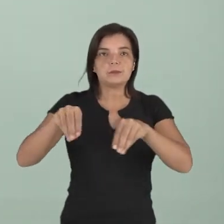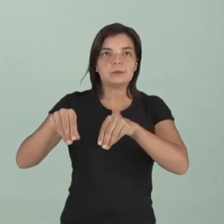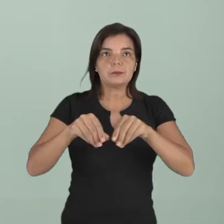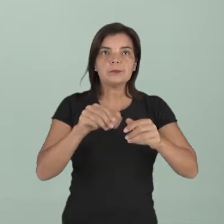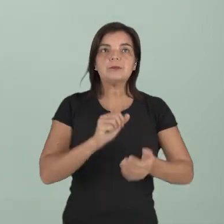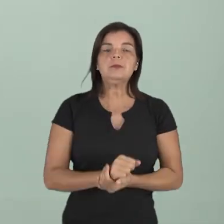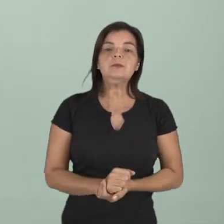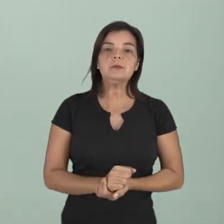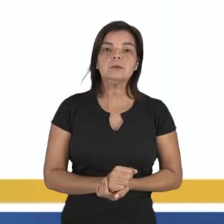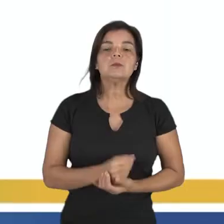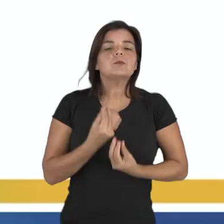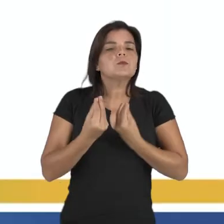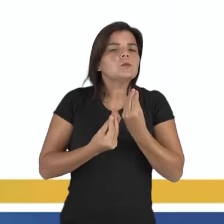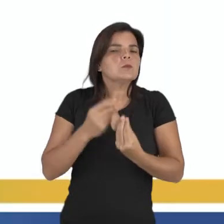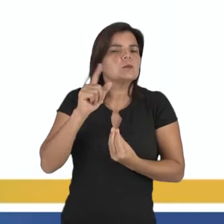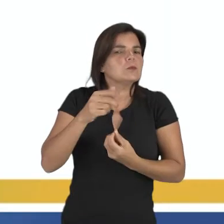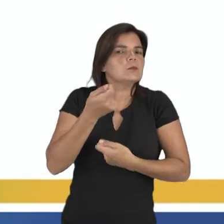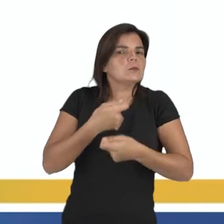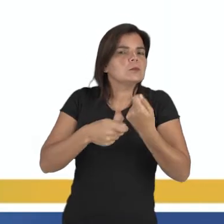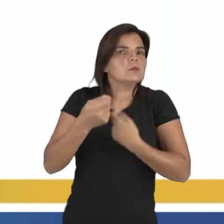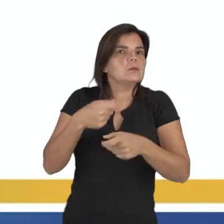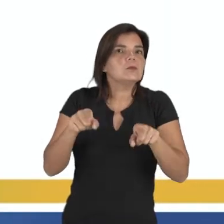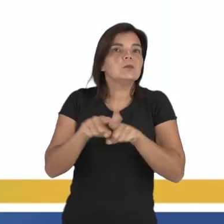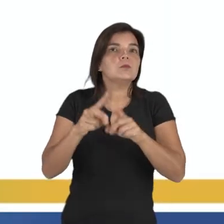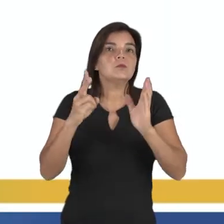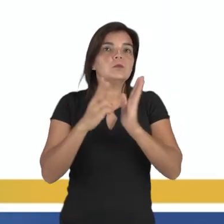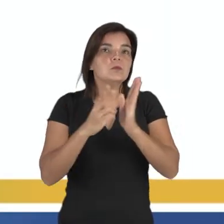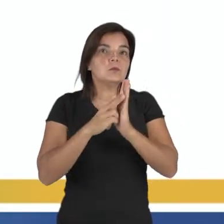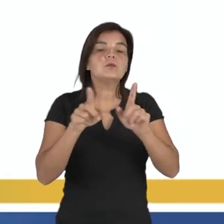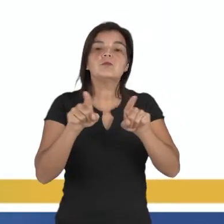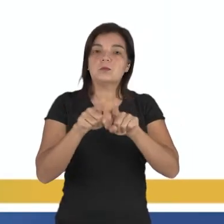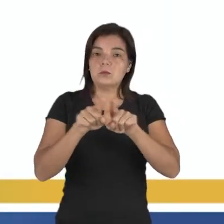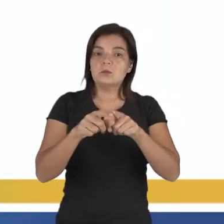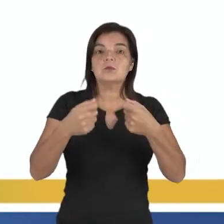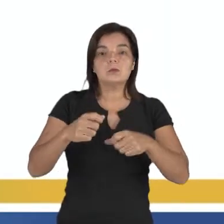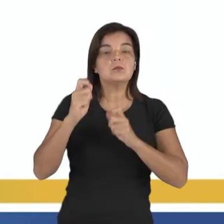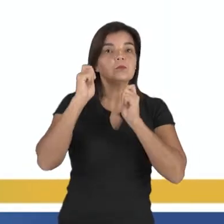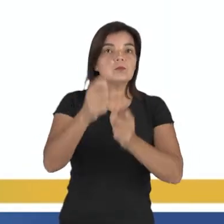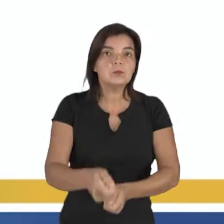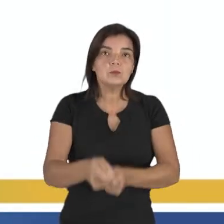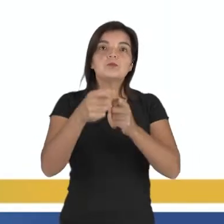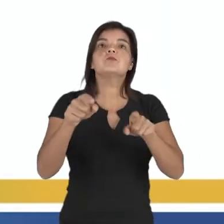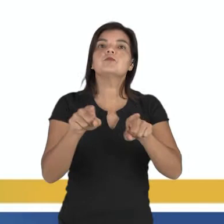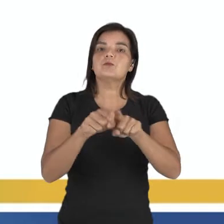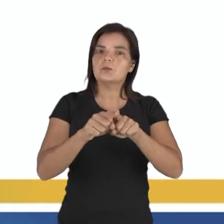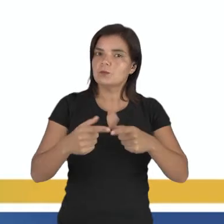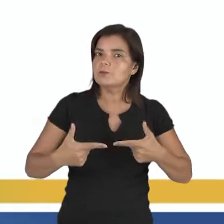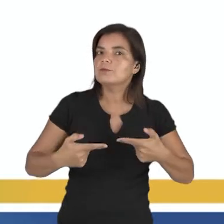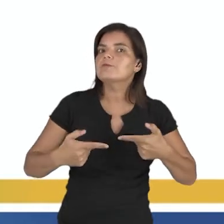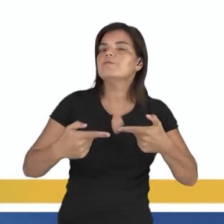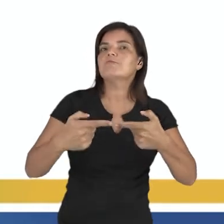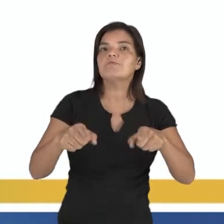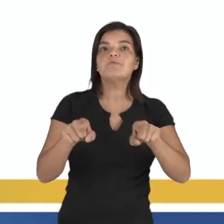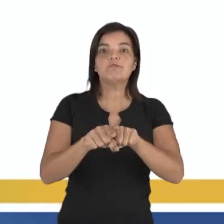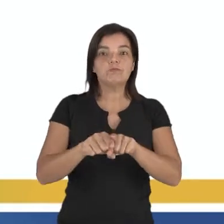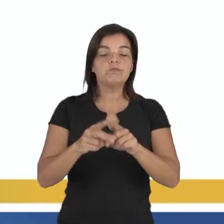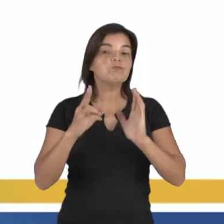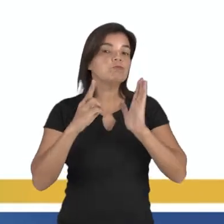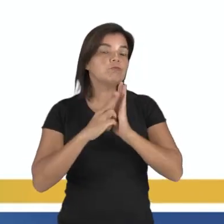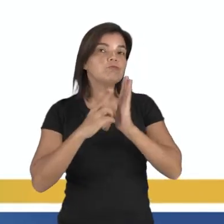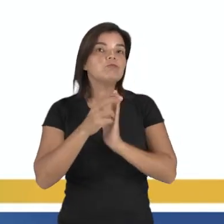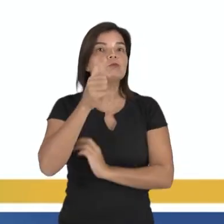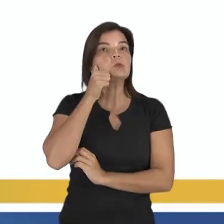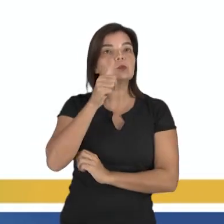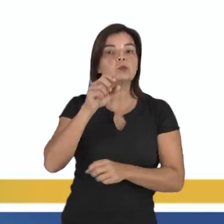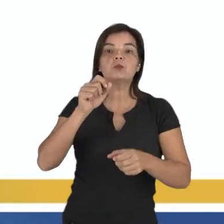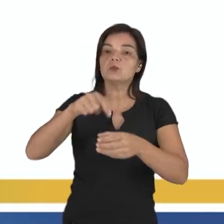Continuando. A economia. Os índios dedicavam-se à pesca, à caça e à guerra. As índias contribuíam no